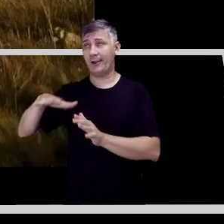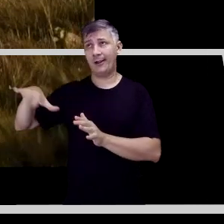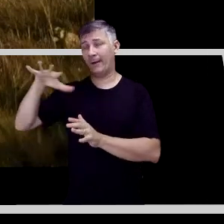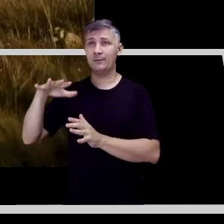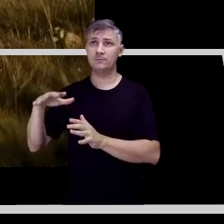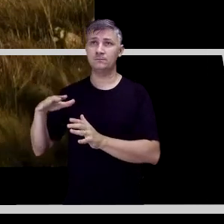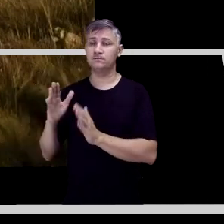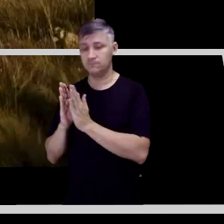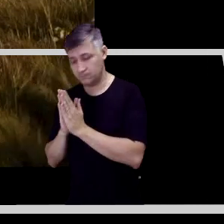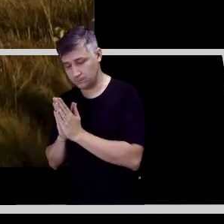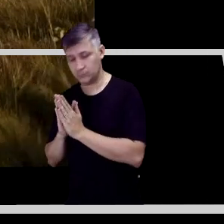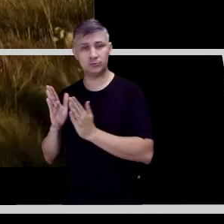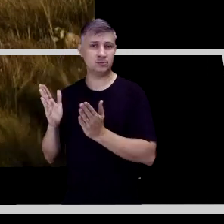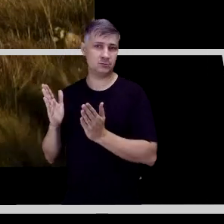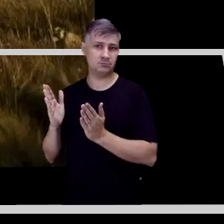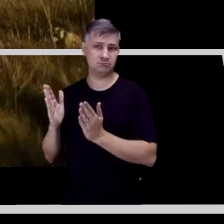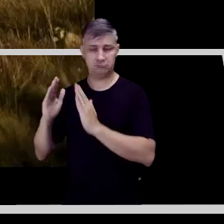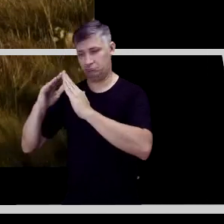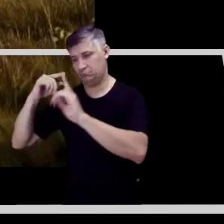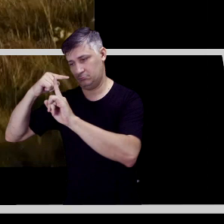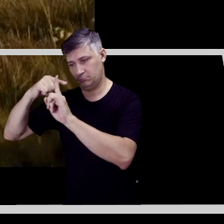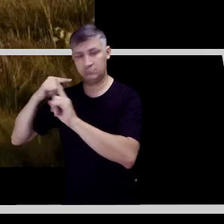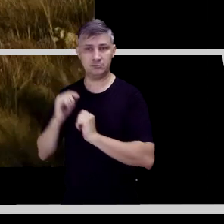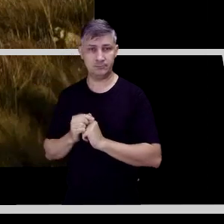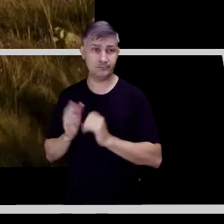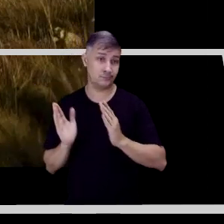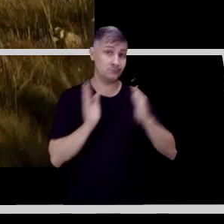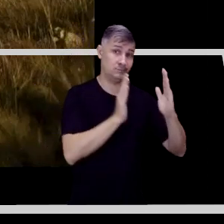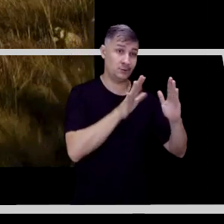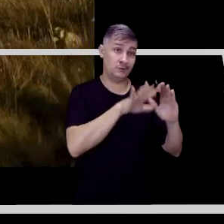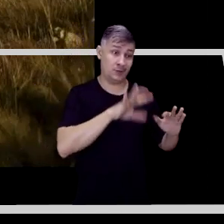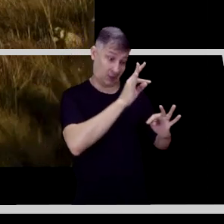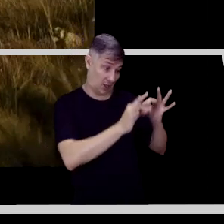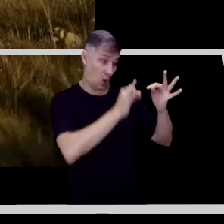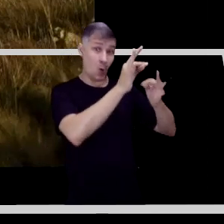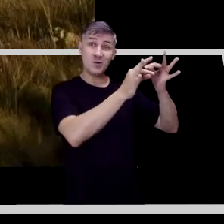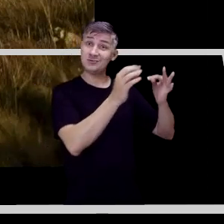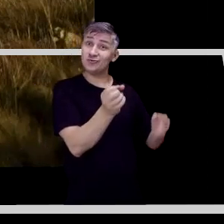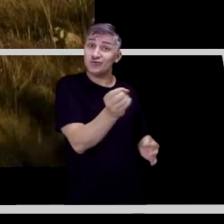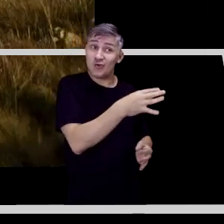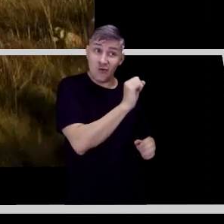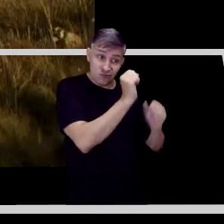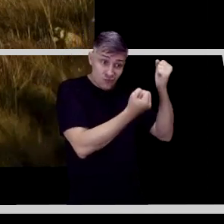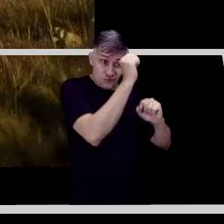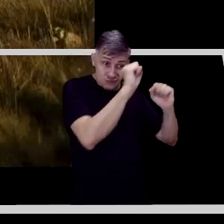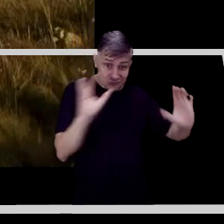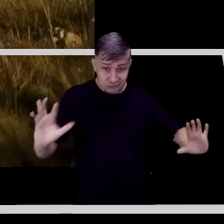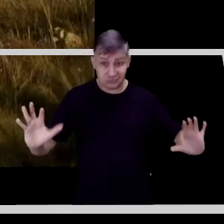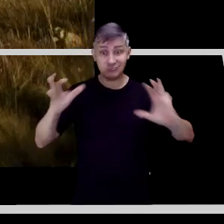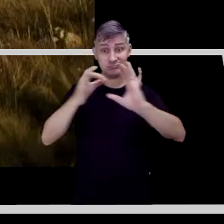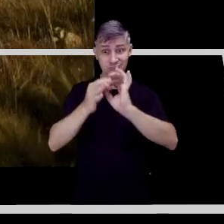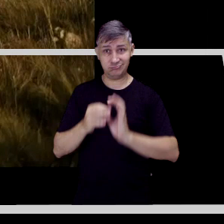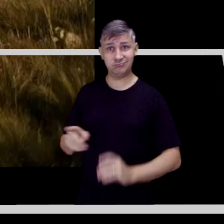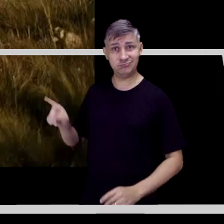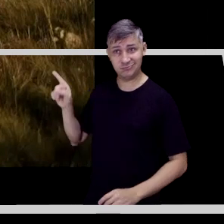coisa espiritual, né, é uma capela, o mais subjetivo possível, e por outro lado, tu tem a tecnologia e a